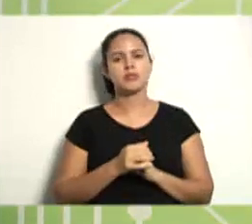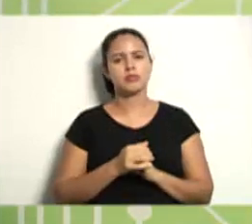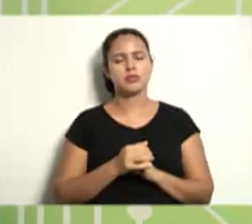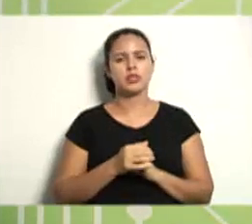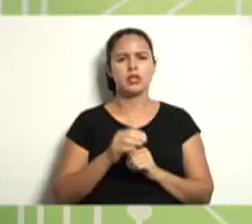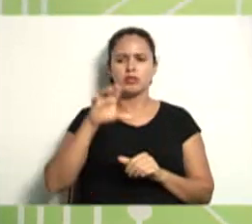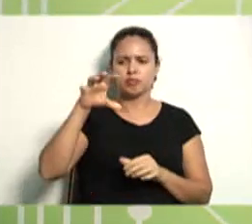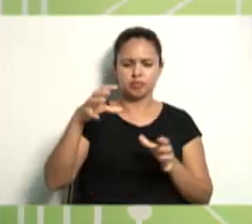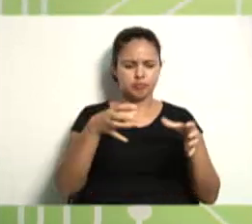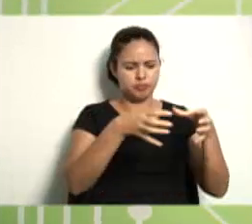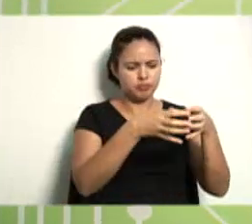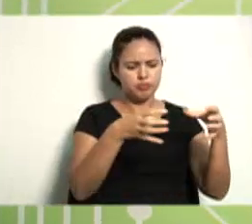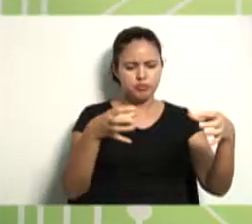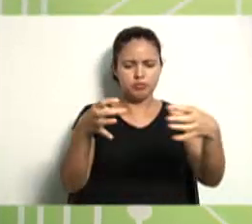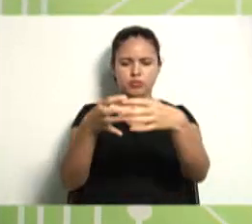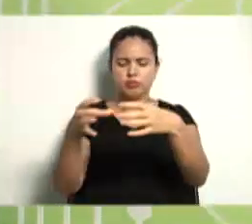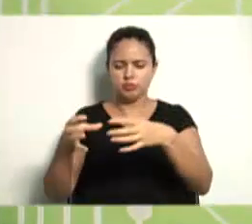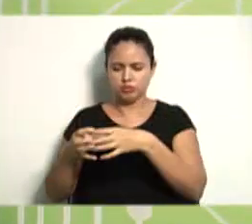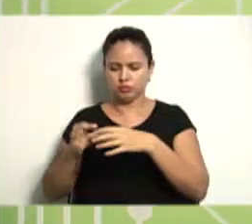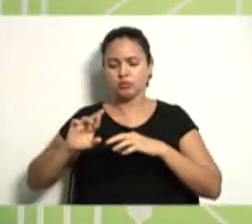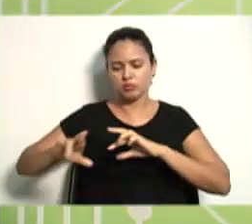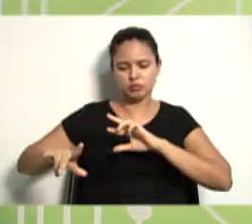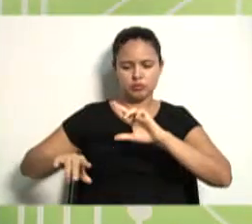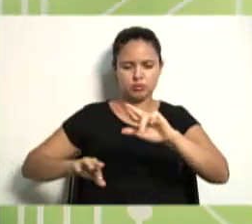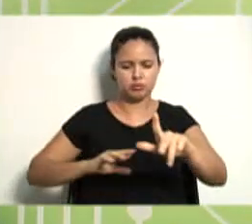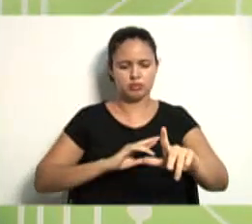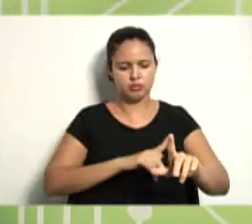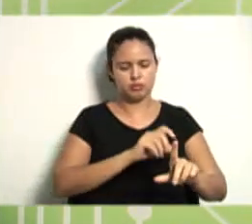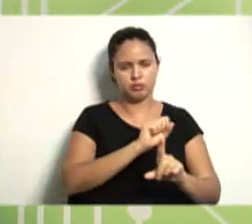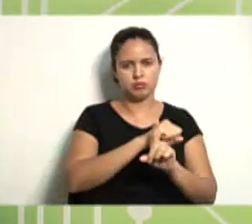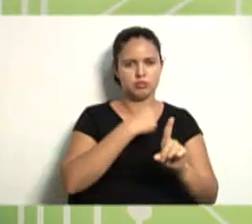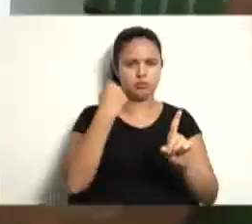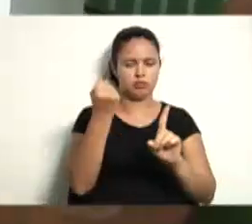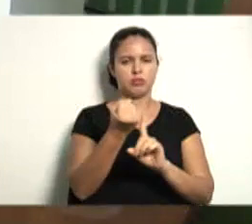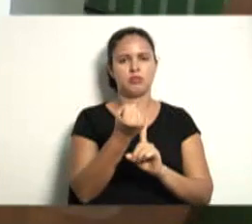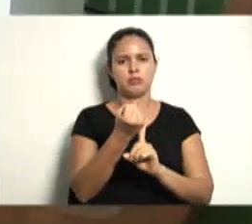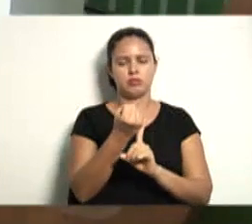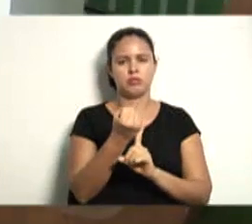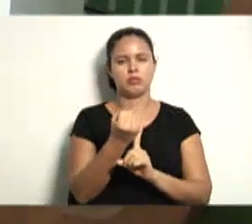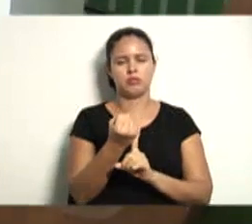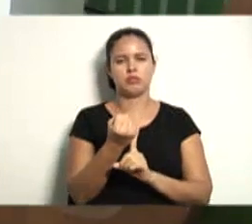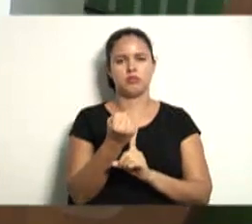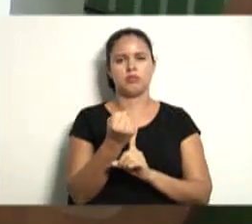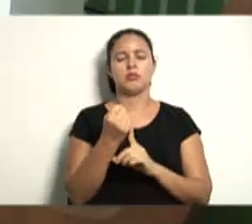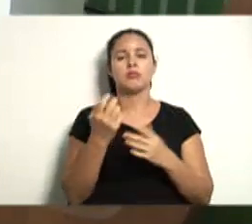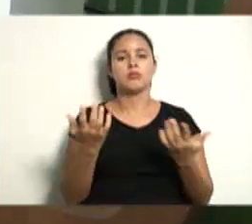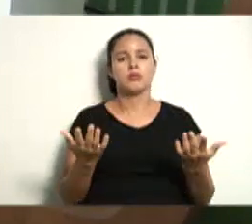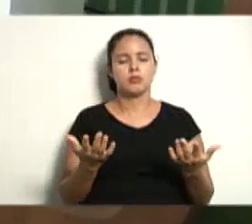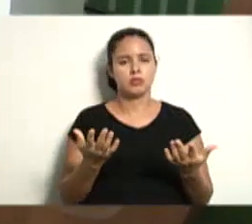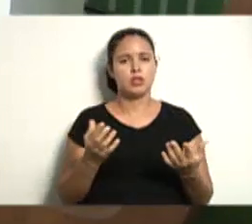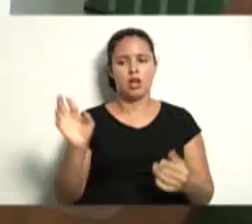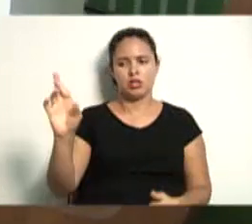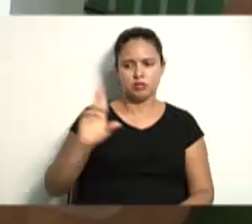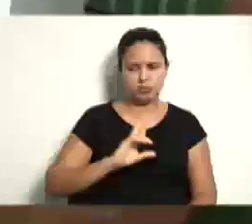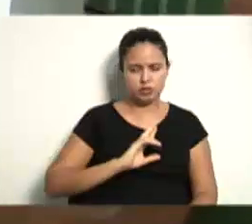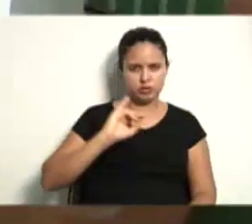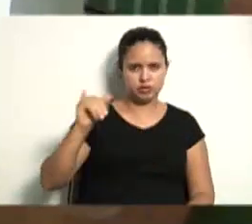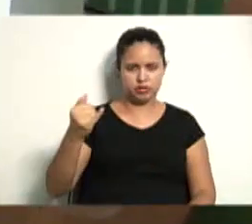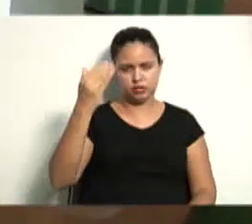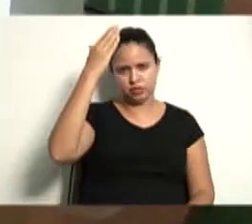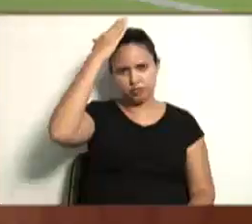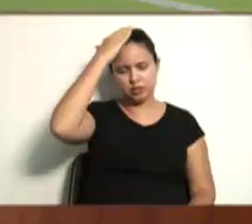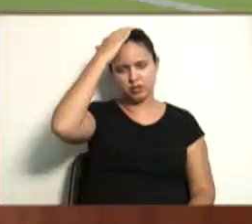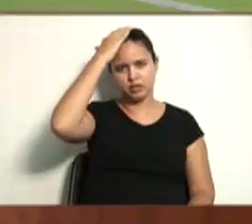os diversos grupos sociais. Professor, a resposta lá de Ariquemes? De Ji-Paraná, lá